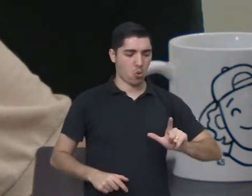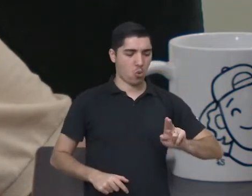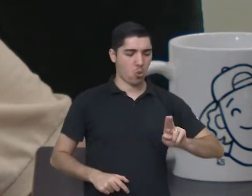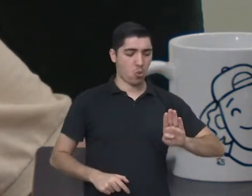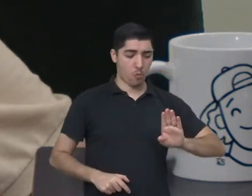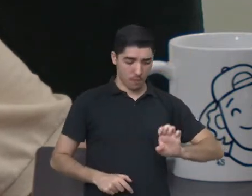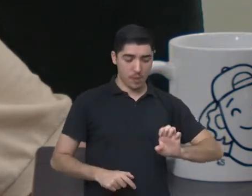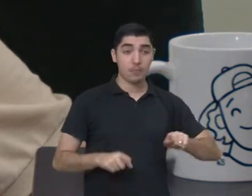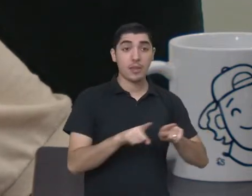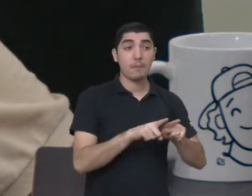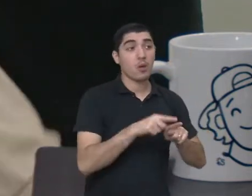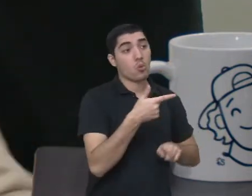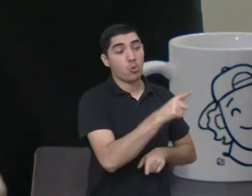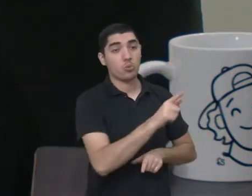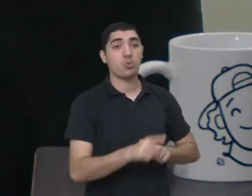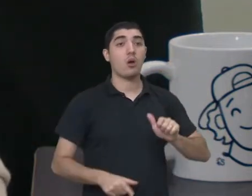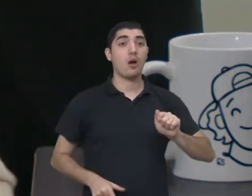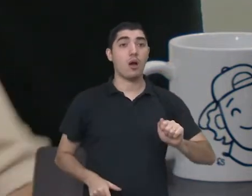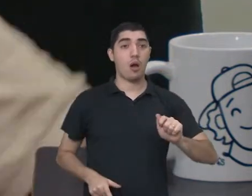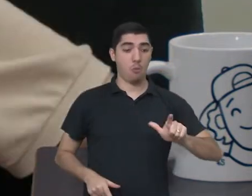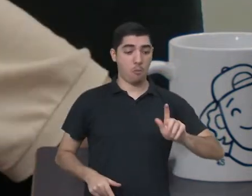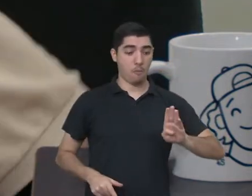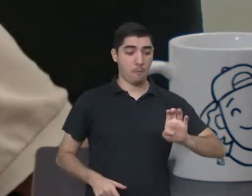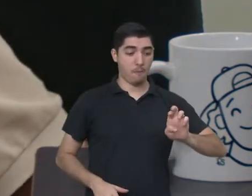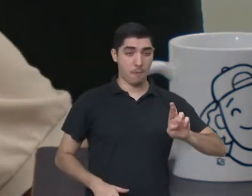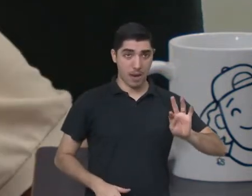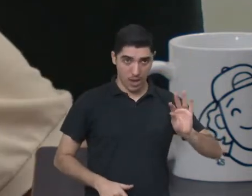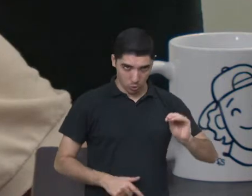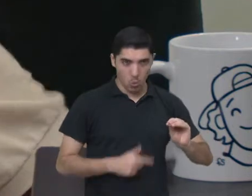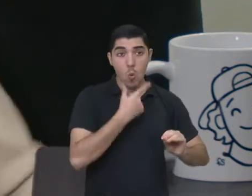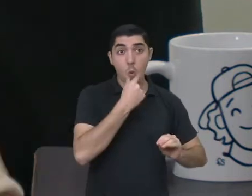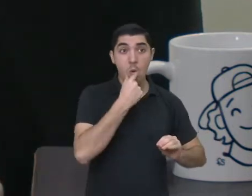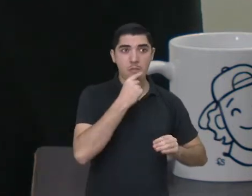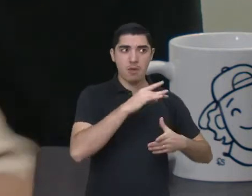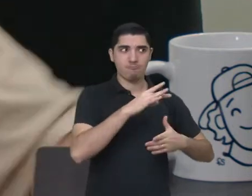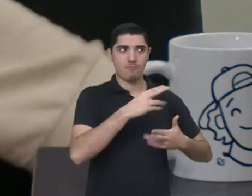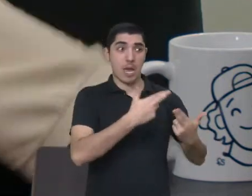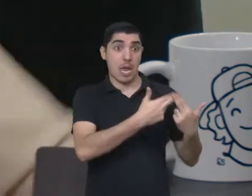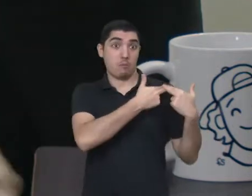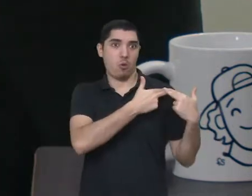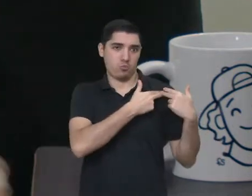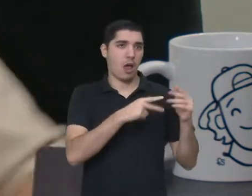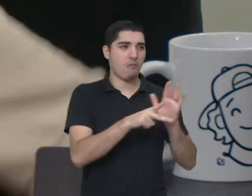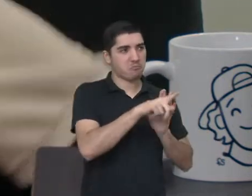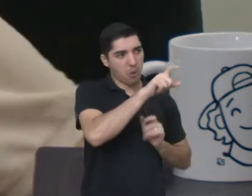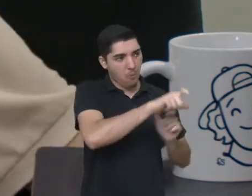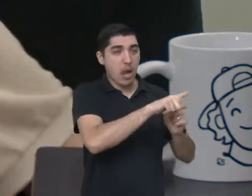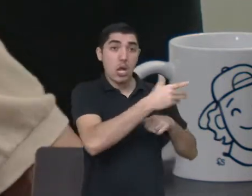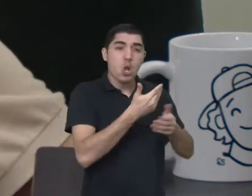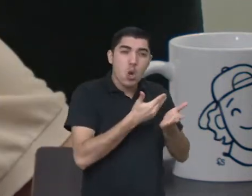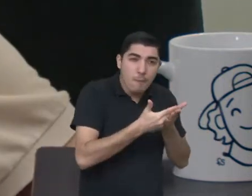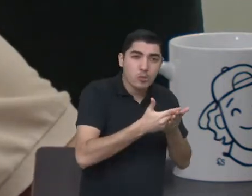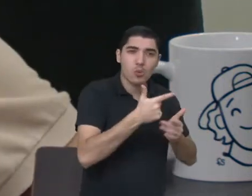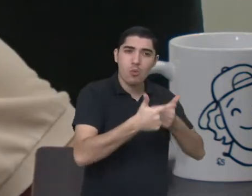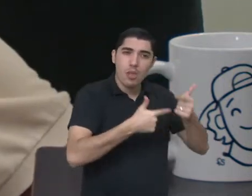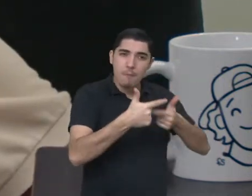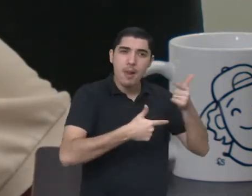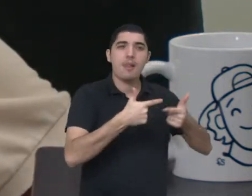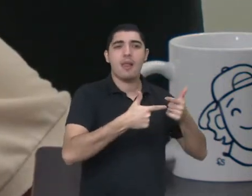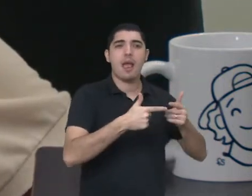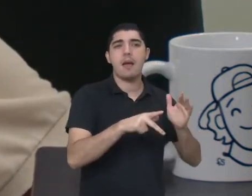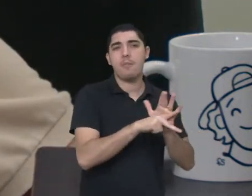Deus, até hoje. E quer na ficar capital até o do final Vale. da vida na cidade? O resto da vida. Mas você também trabalhou em São Paulo, fiquei sabendo, né? Trabalhei em São Paulo, Mas vamos trabalhei deixar uns